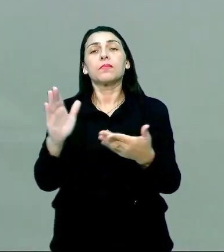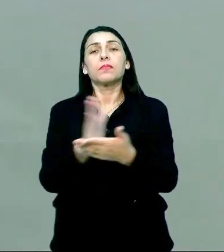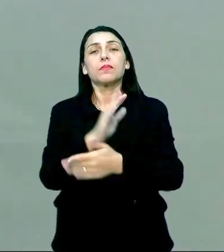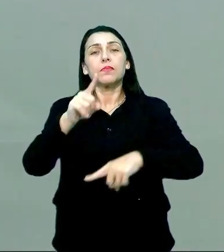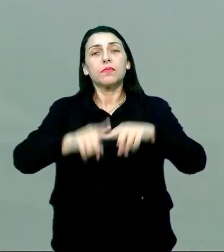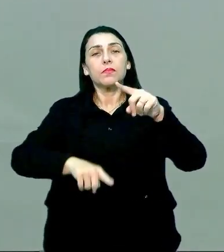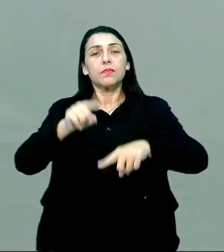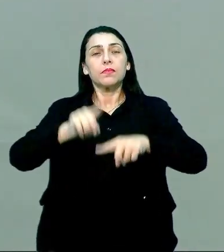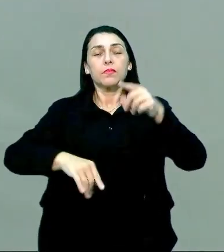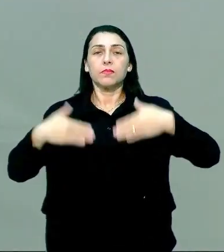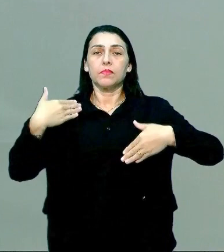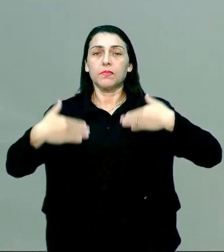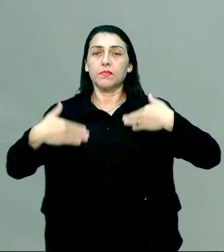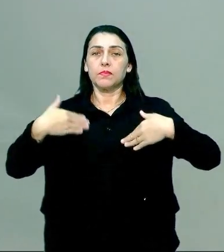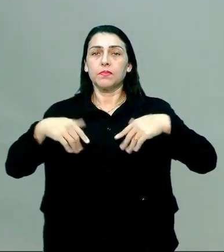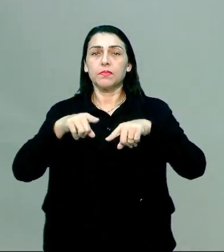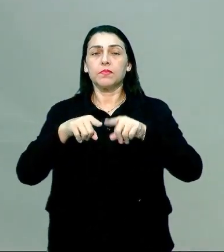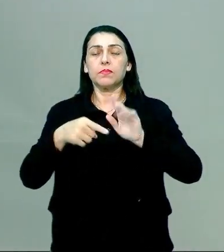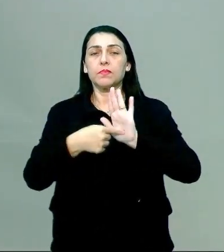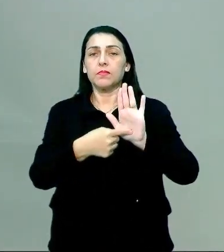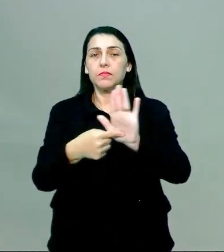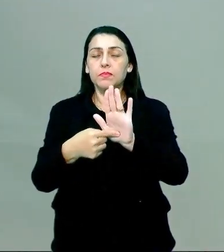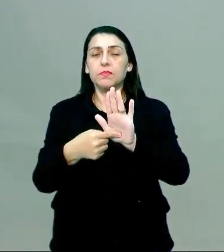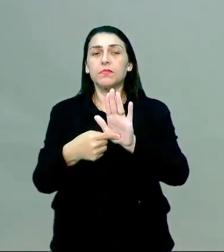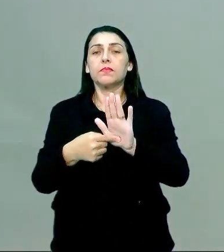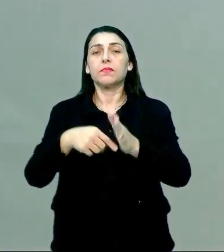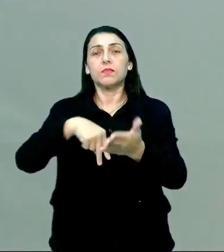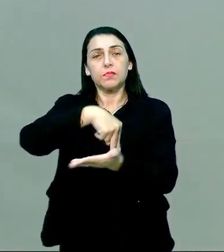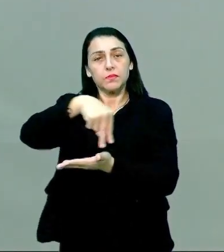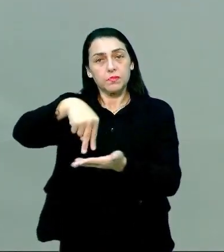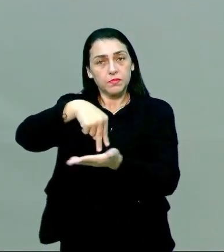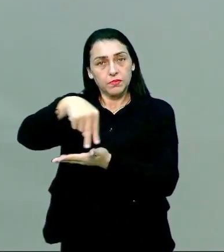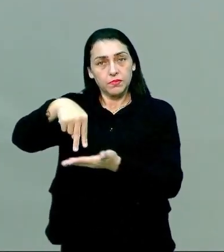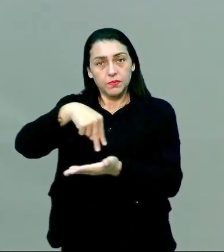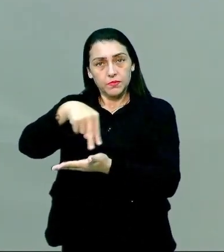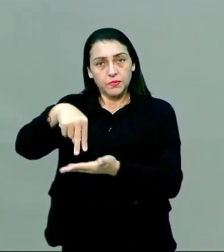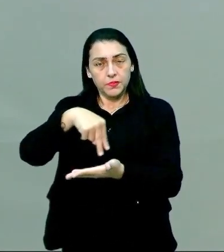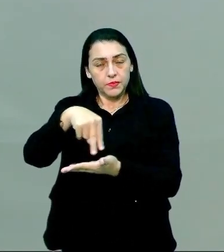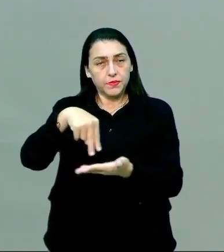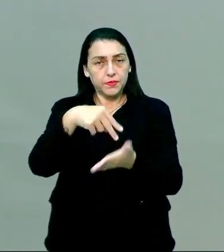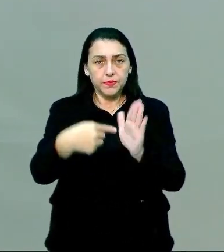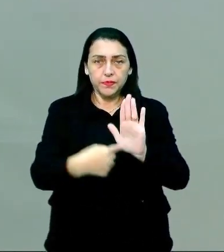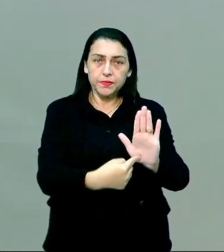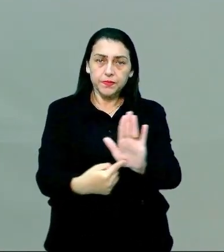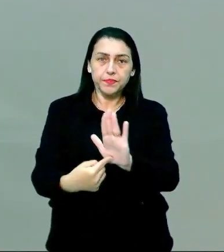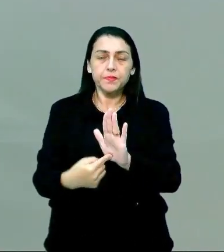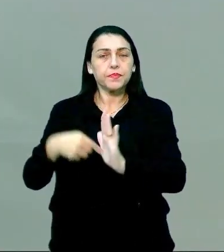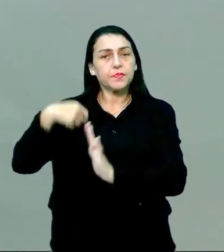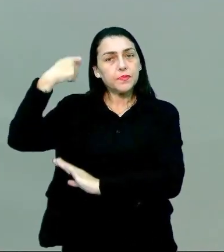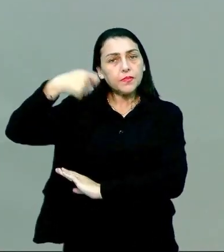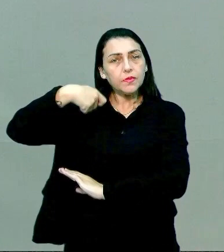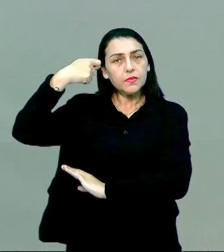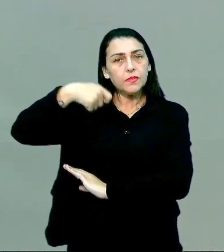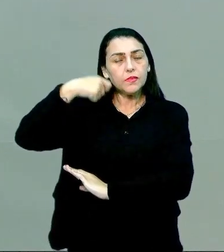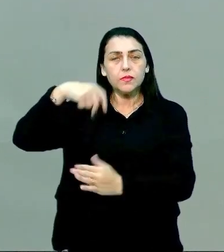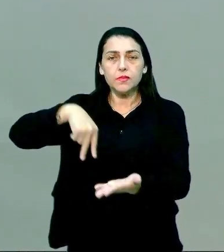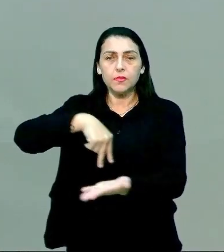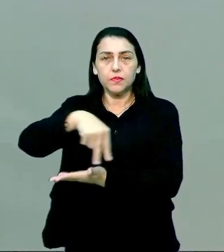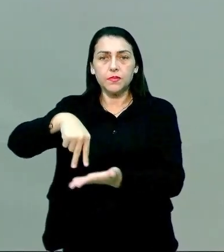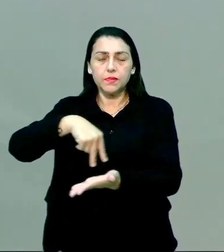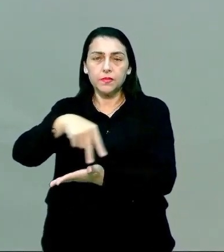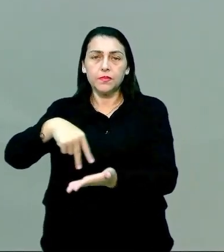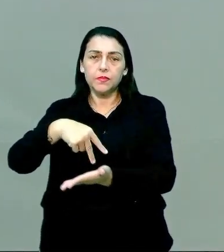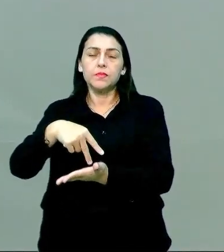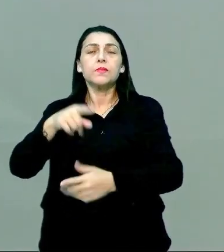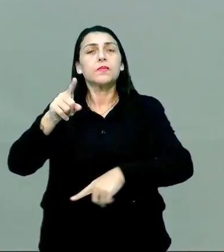elementos corporais. Quando você expressa dançantemente, né, quando você expressa nesse aspecto artístico, a dança ela vai ser